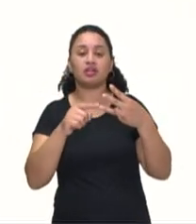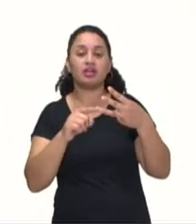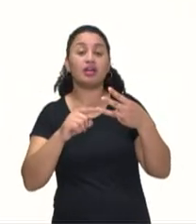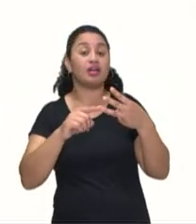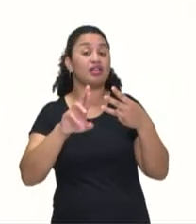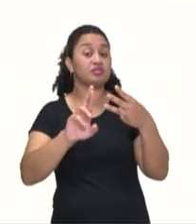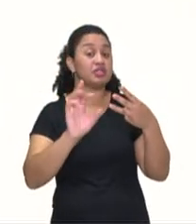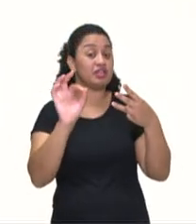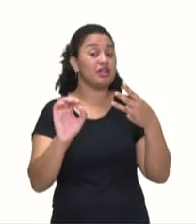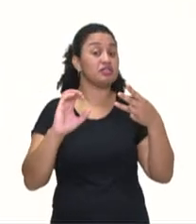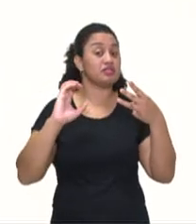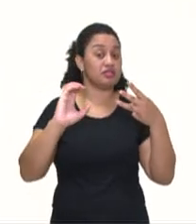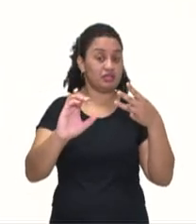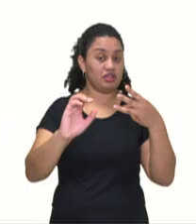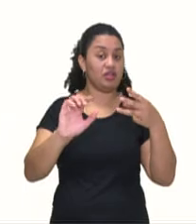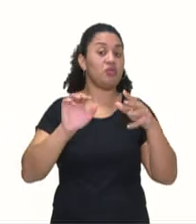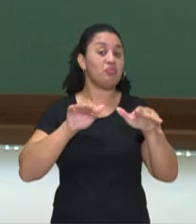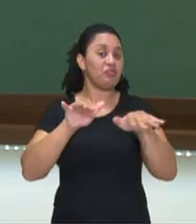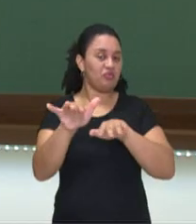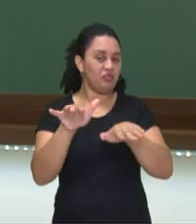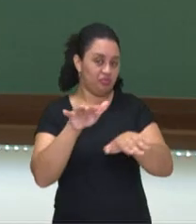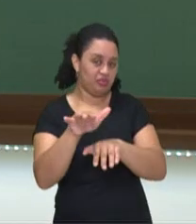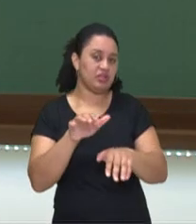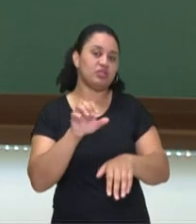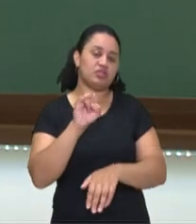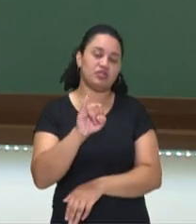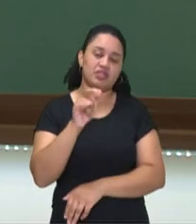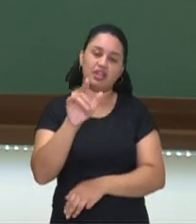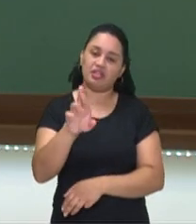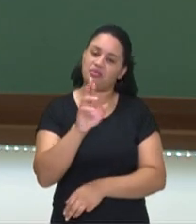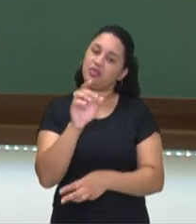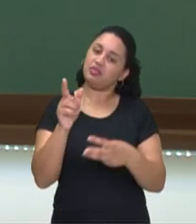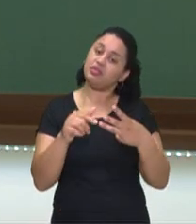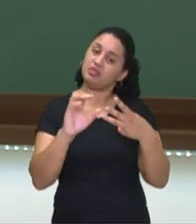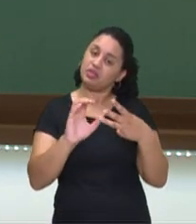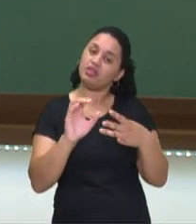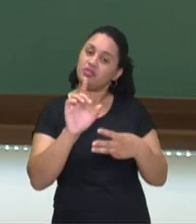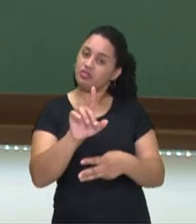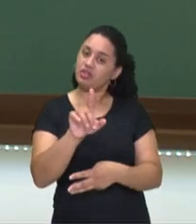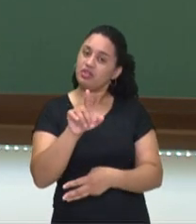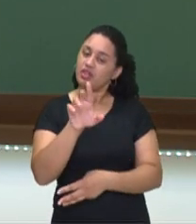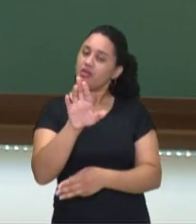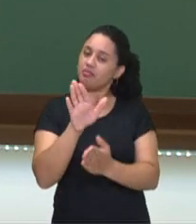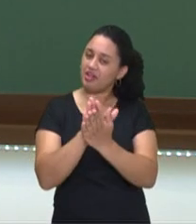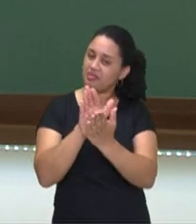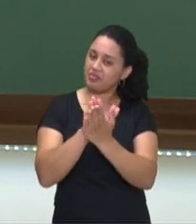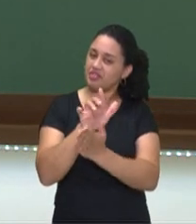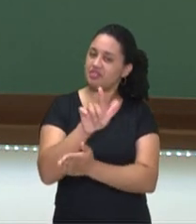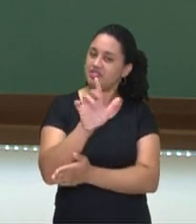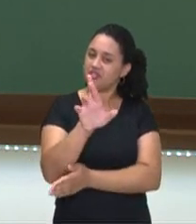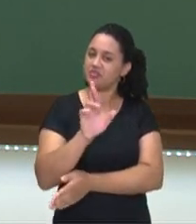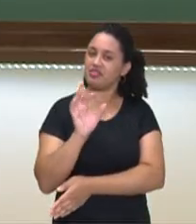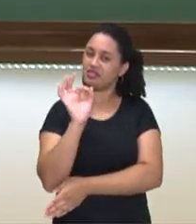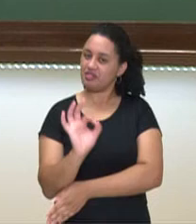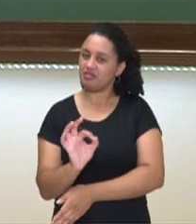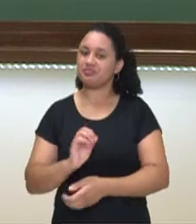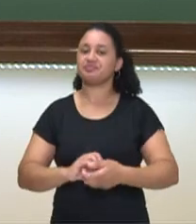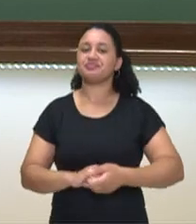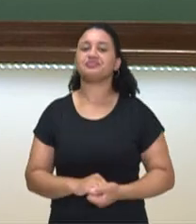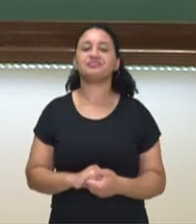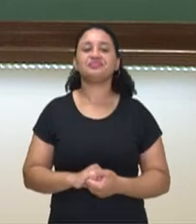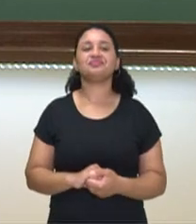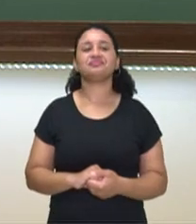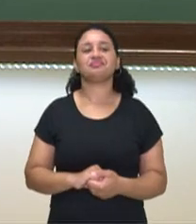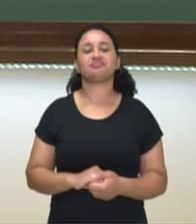C, movimento. Então, se você colocou letra C, parabéns, é isso mesmo.